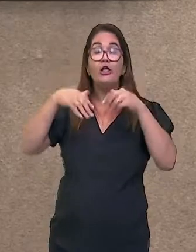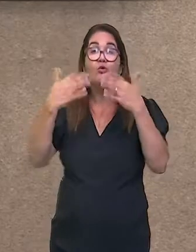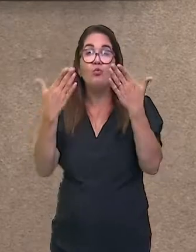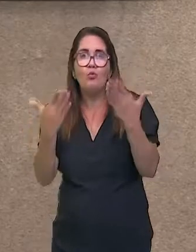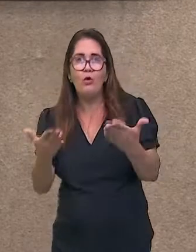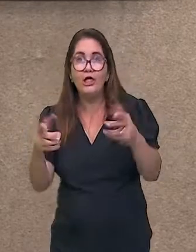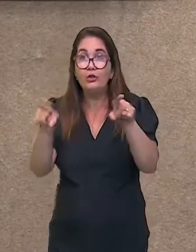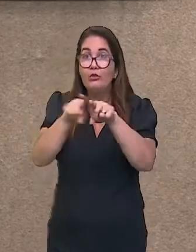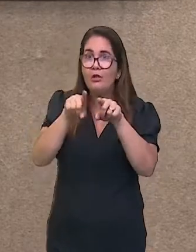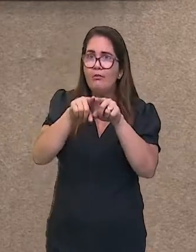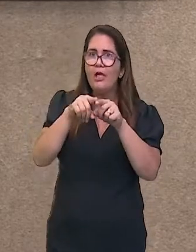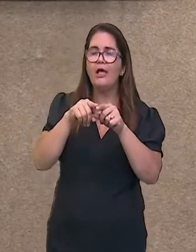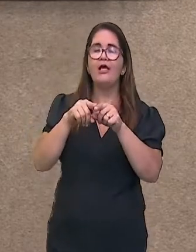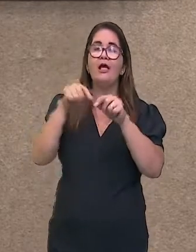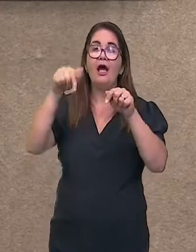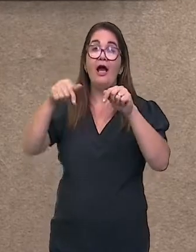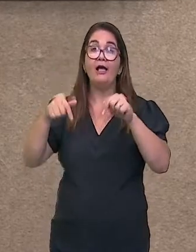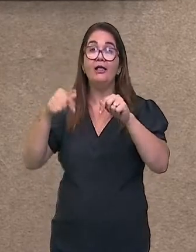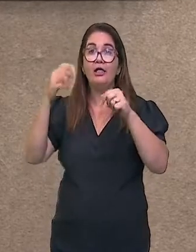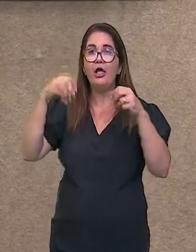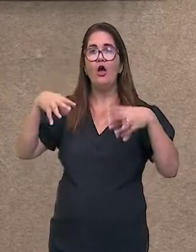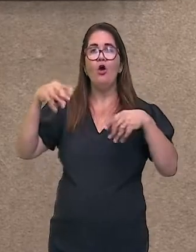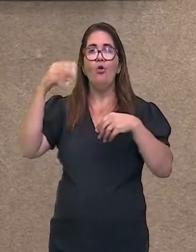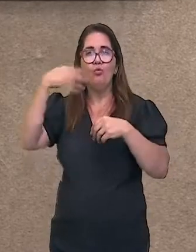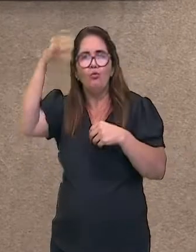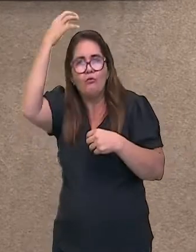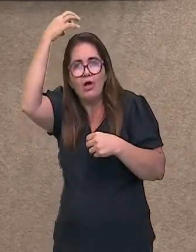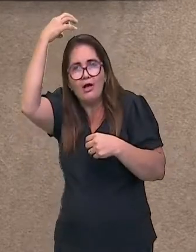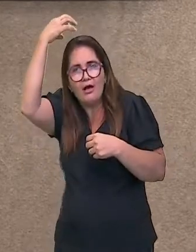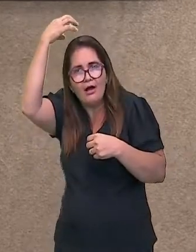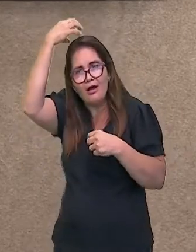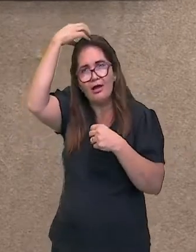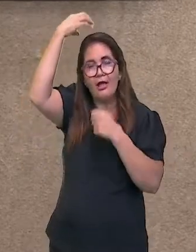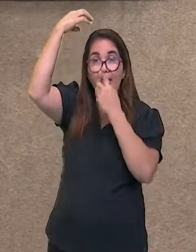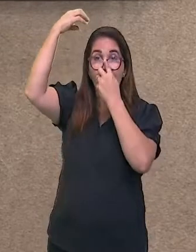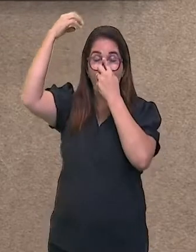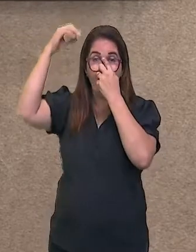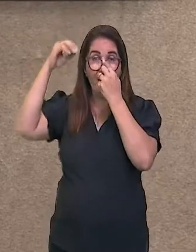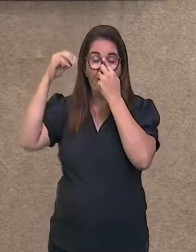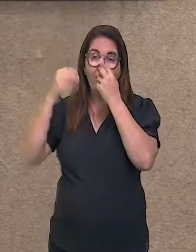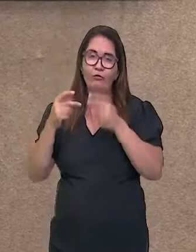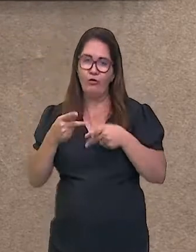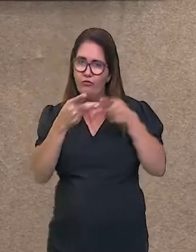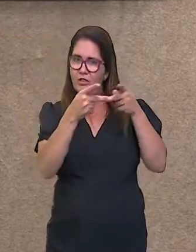Ferdinando, herdeiro do trono austríaco, à capital da Bósnia,